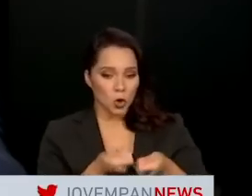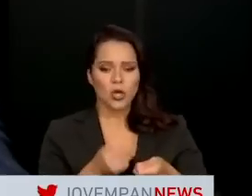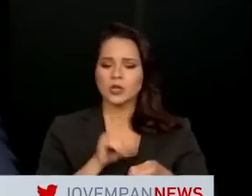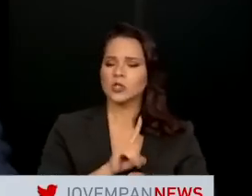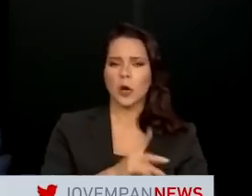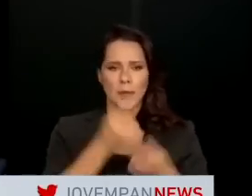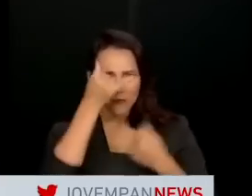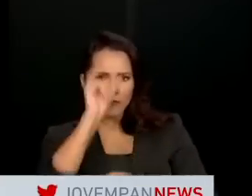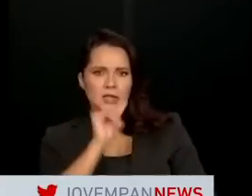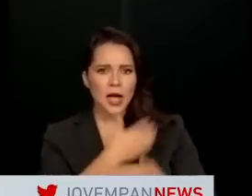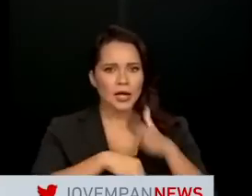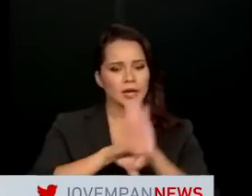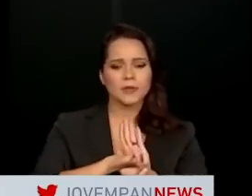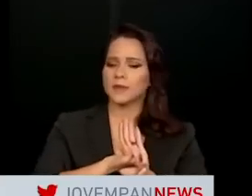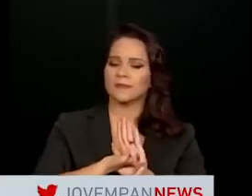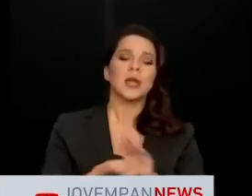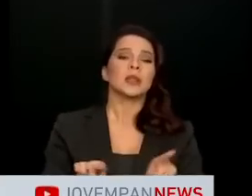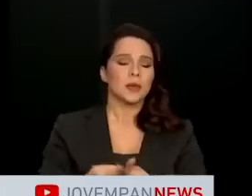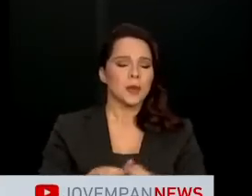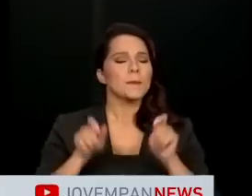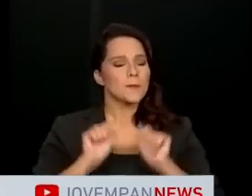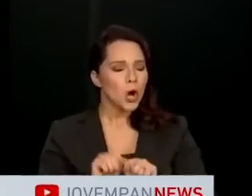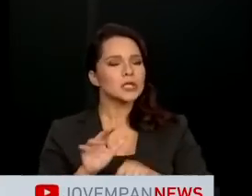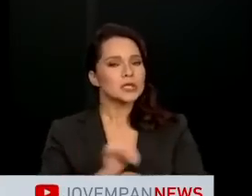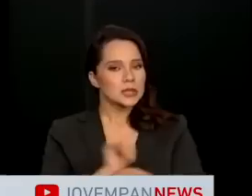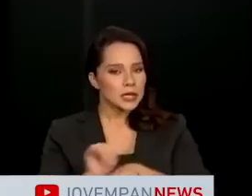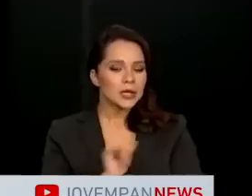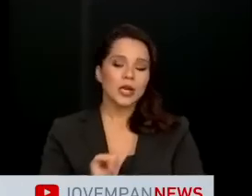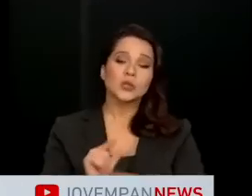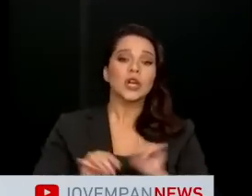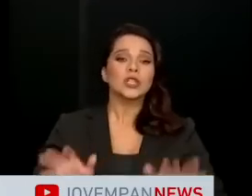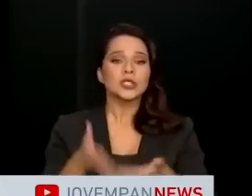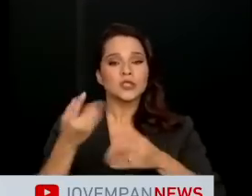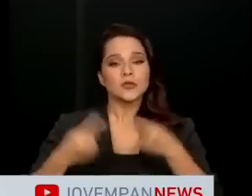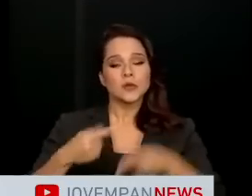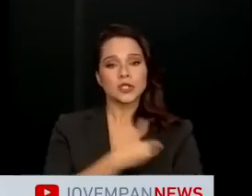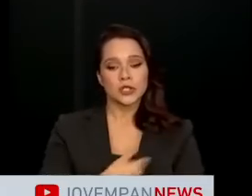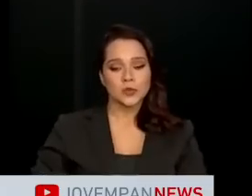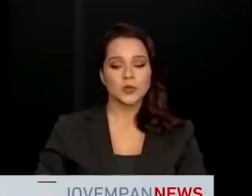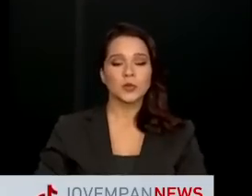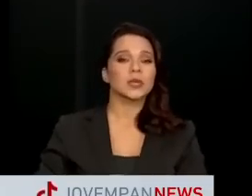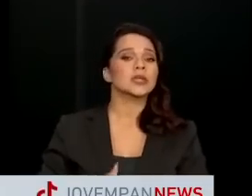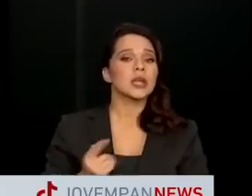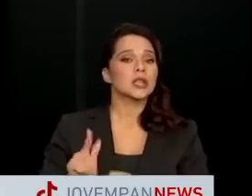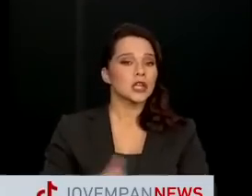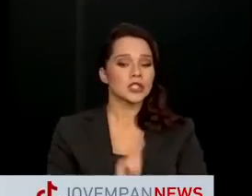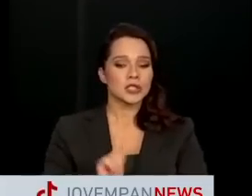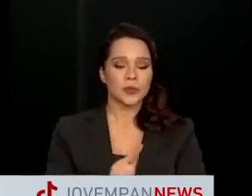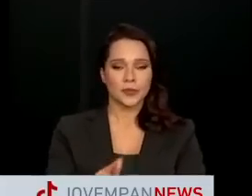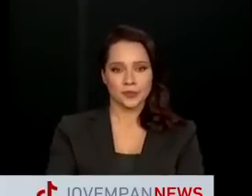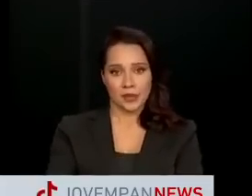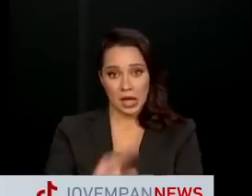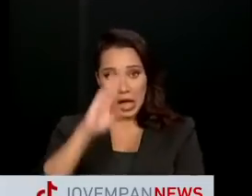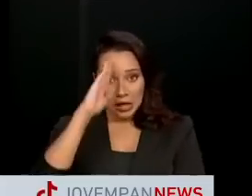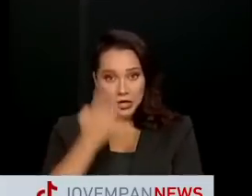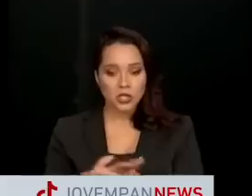para coibir atos ilícitos. Eles podem e devem ser instrumentos de promoção de políticas públicas exitosas na gestão.